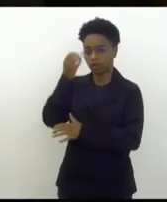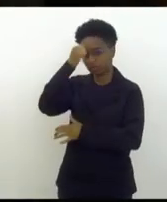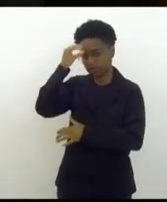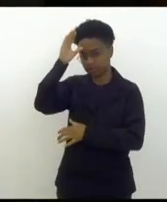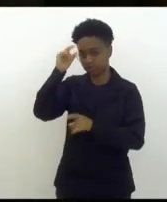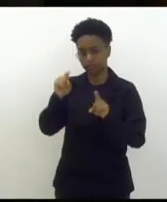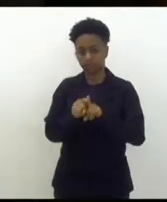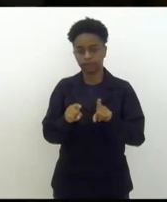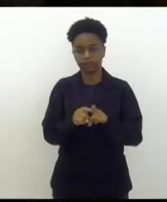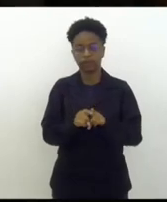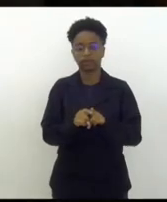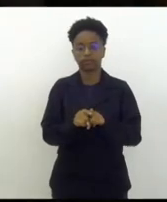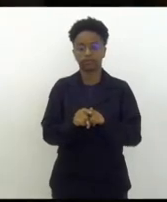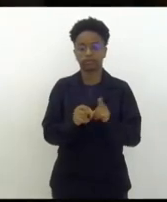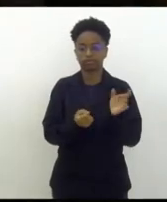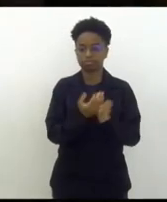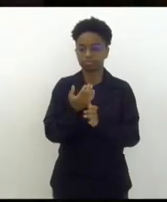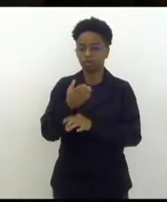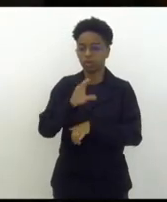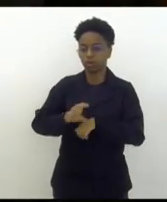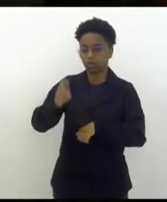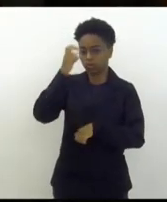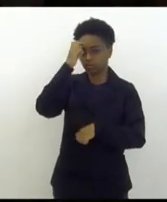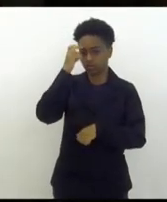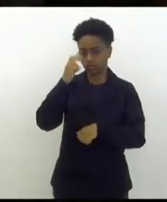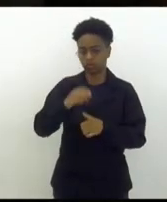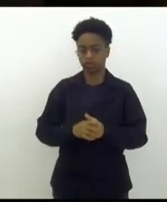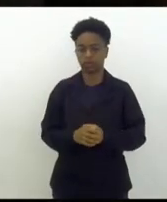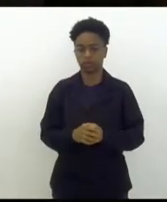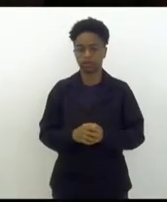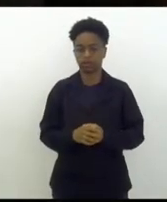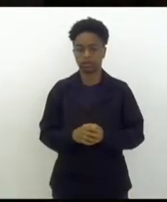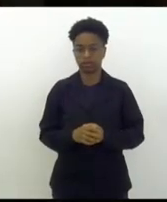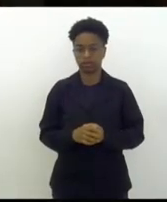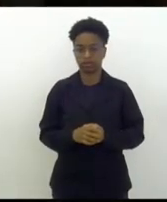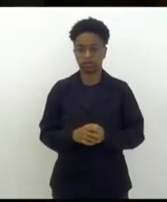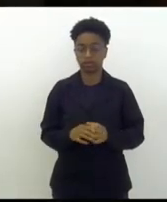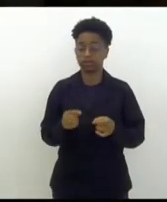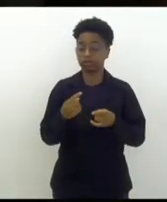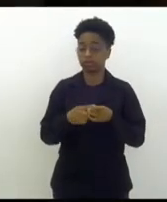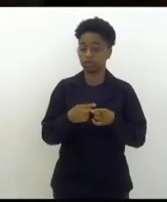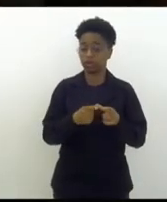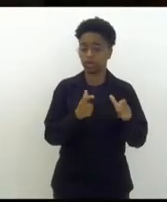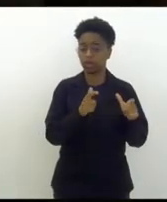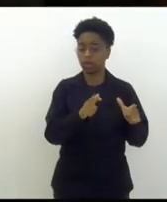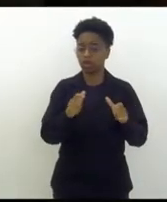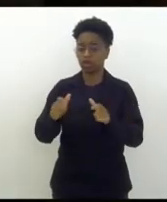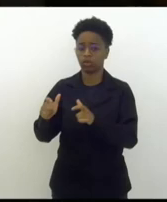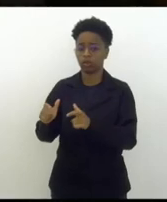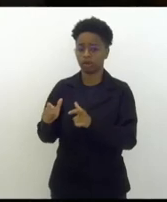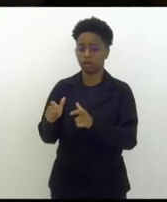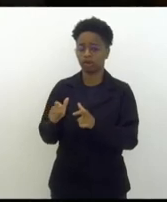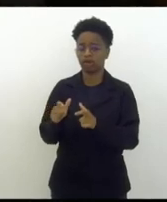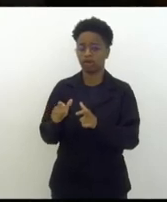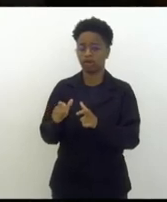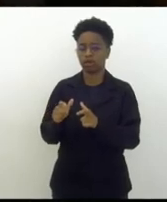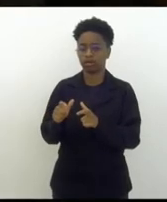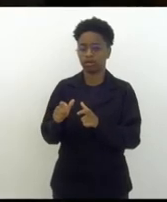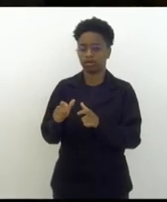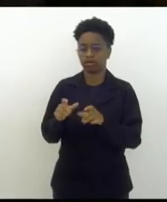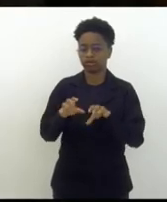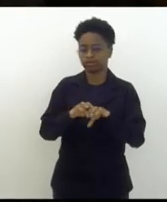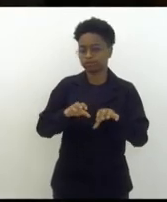produção de Cultura descentralizada com Os territórios que não fazem parte